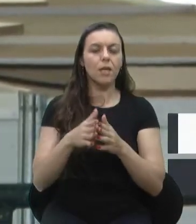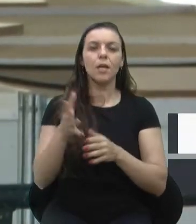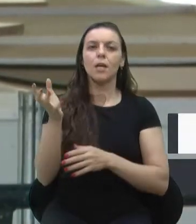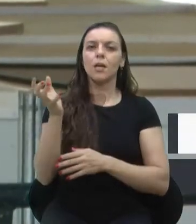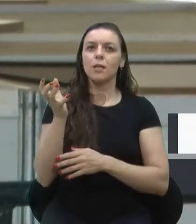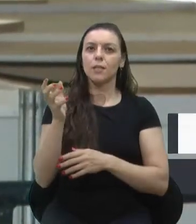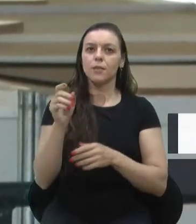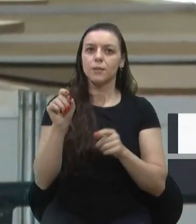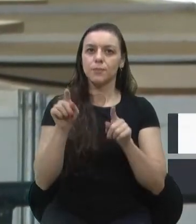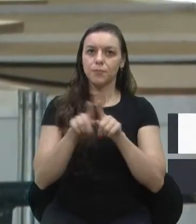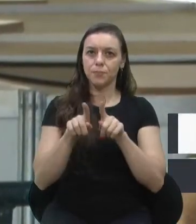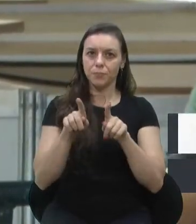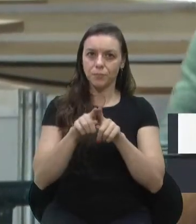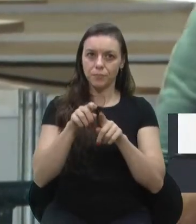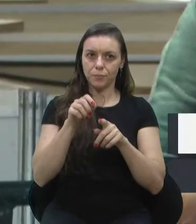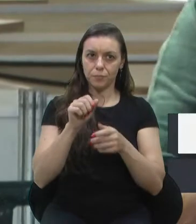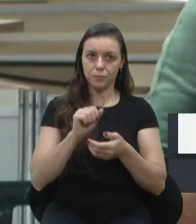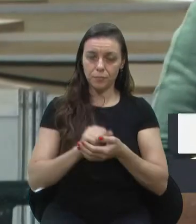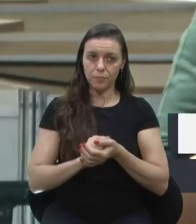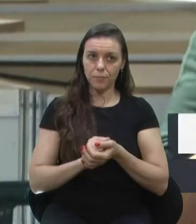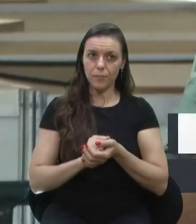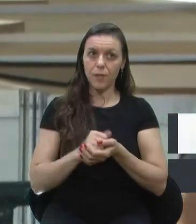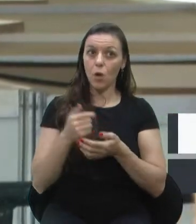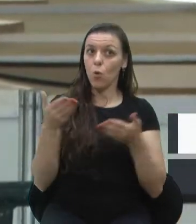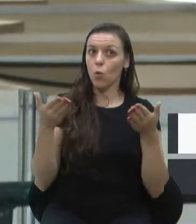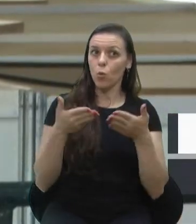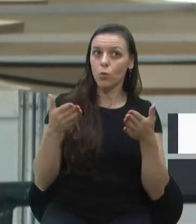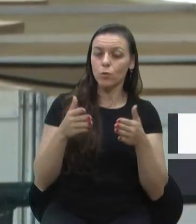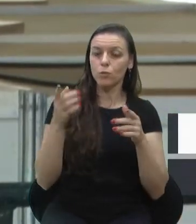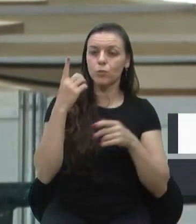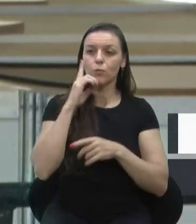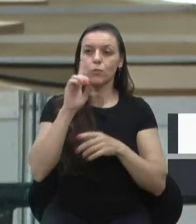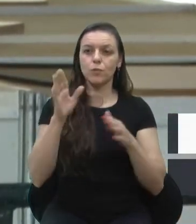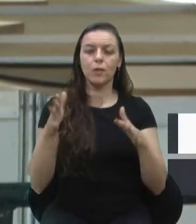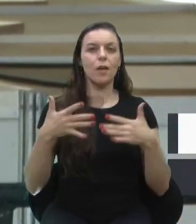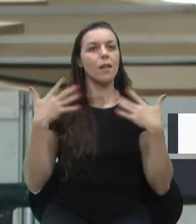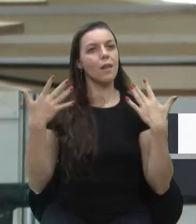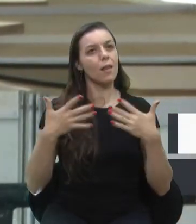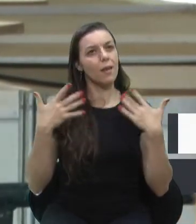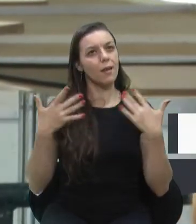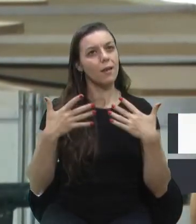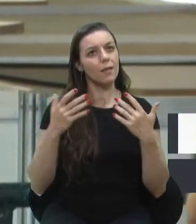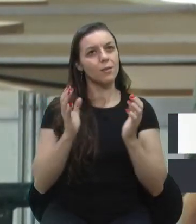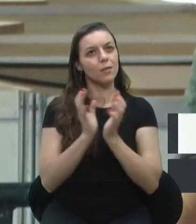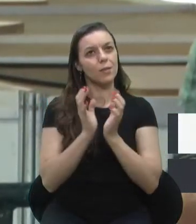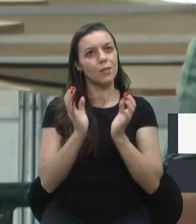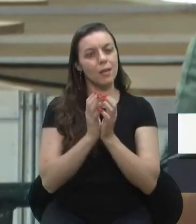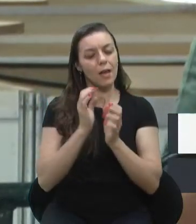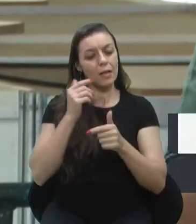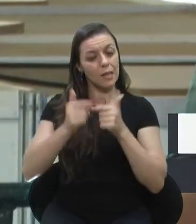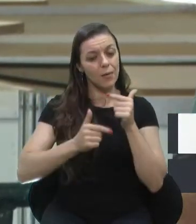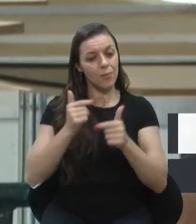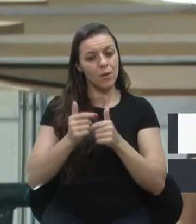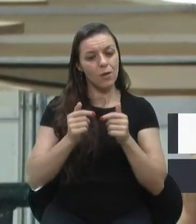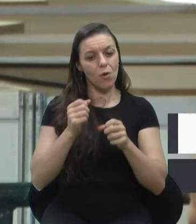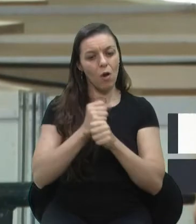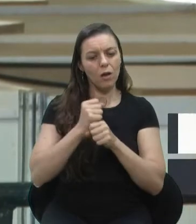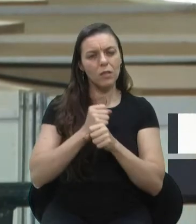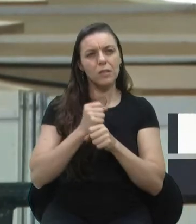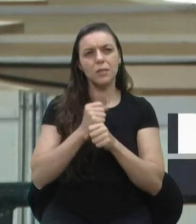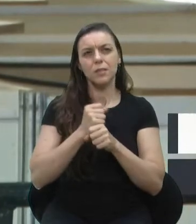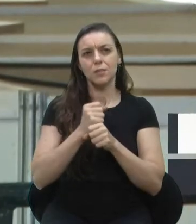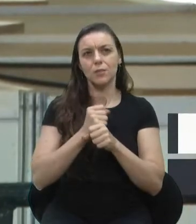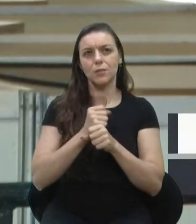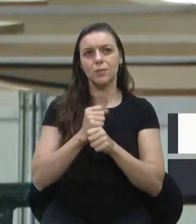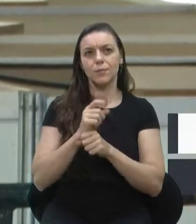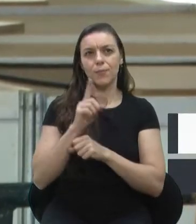deixar um registro, um voto de pesar. Hoje é um dia alegre, uma semana alegre, de um colega que trabalhou anos comigo lá na Ebre, né?